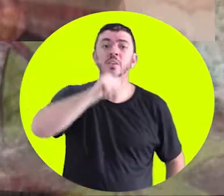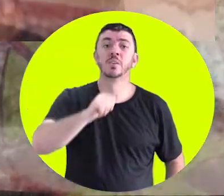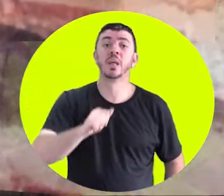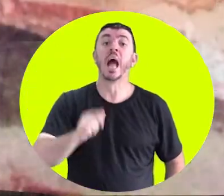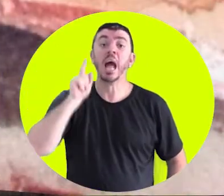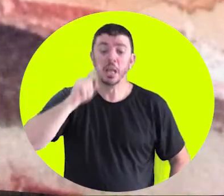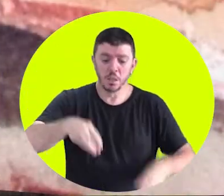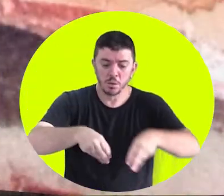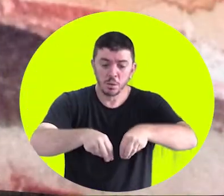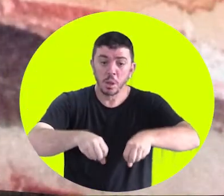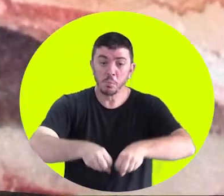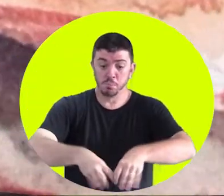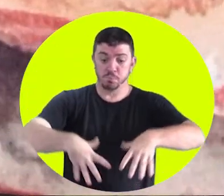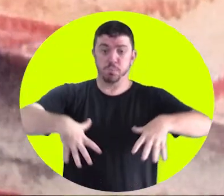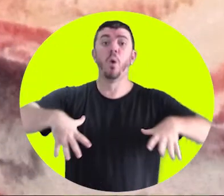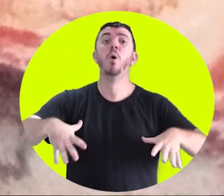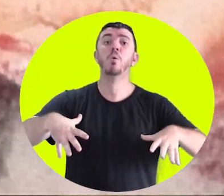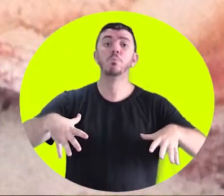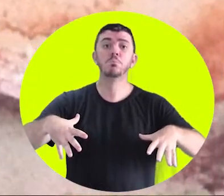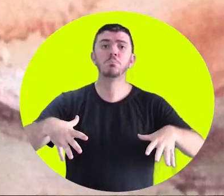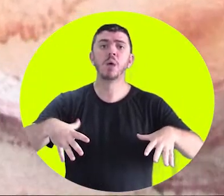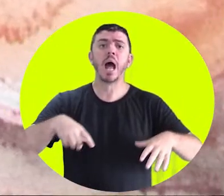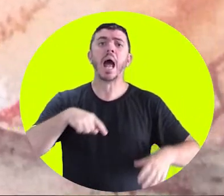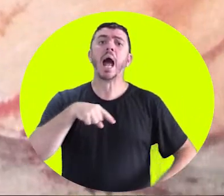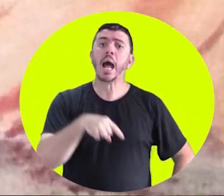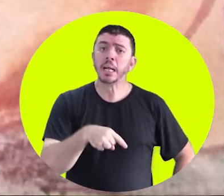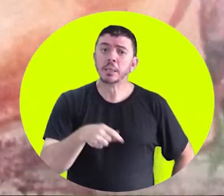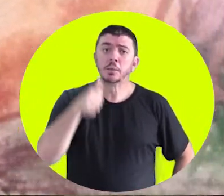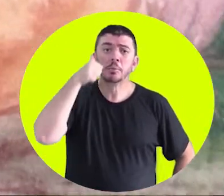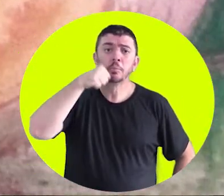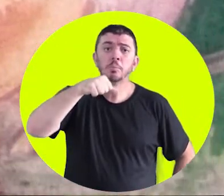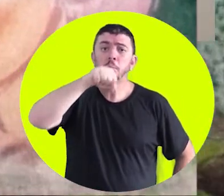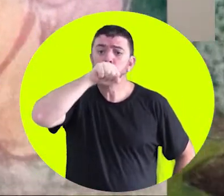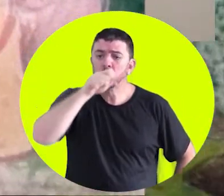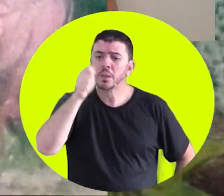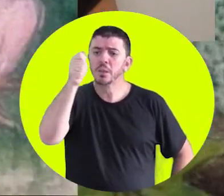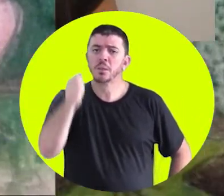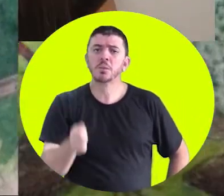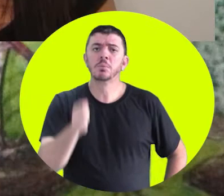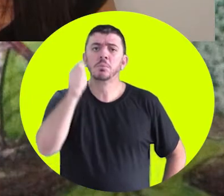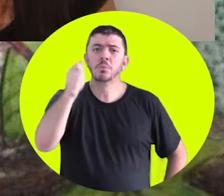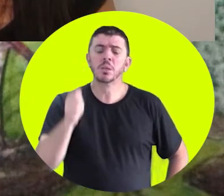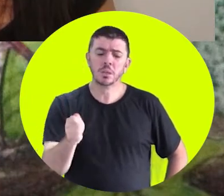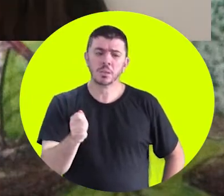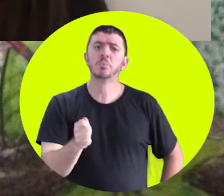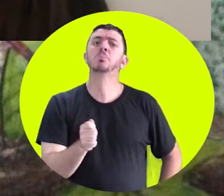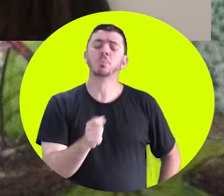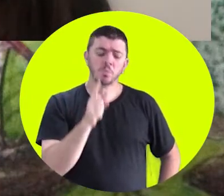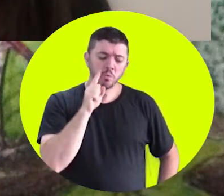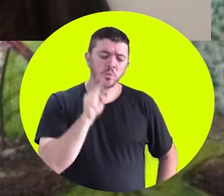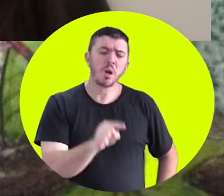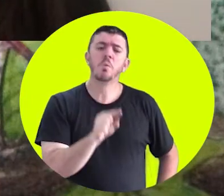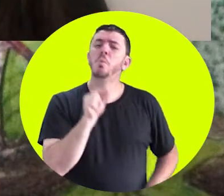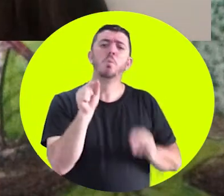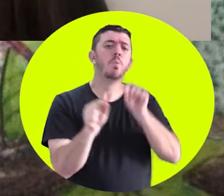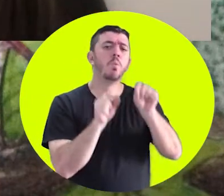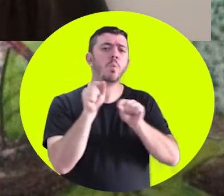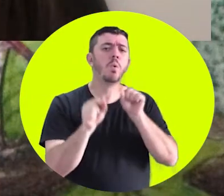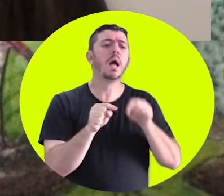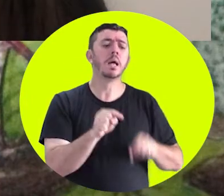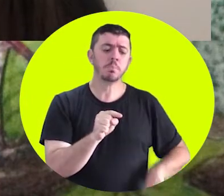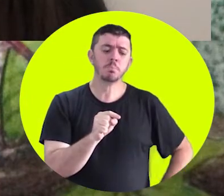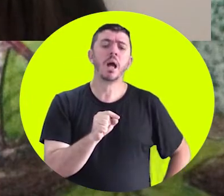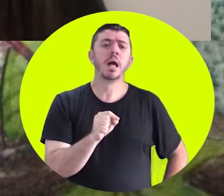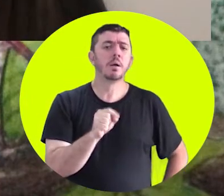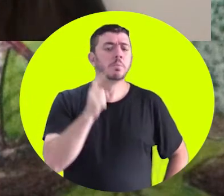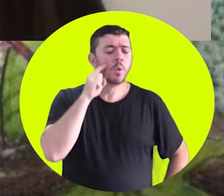se abriu em torno da planta. Aí, a mãe de Mani, que conhecia a língua da mata, entendeu que já estava na